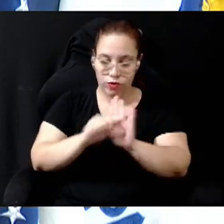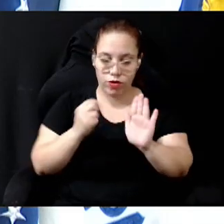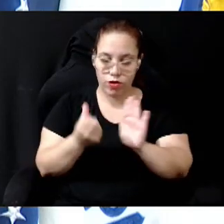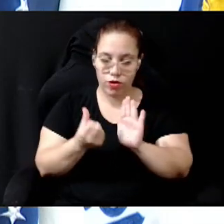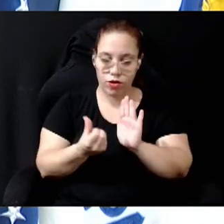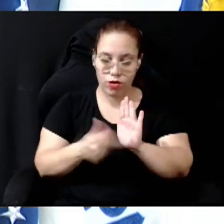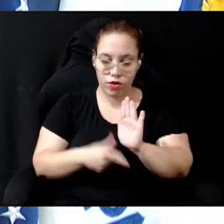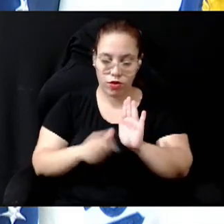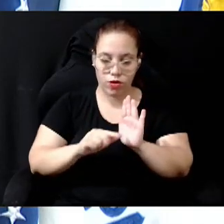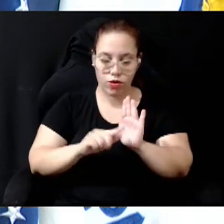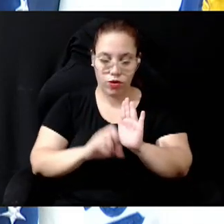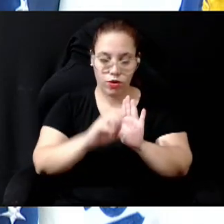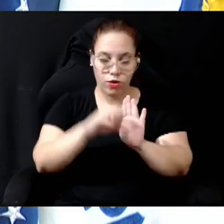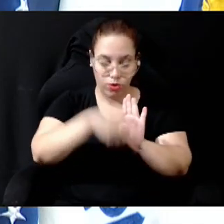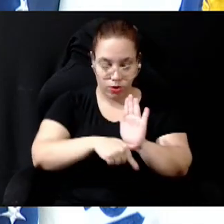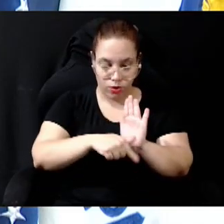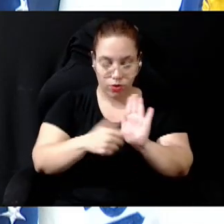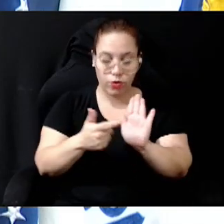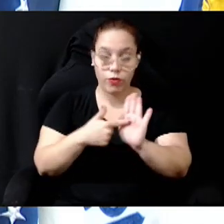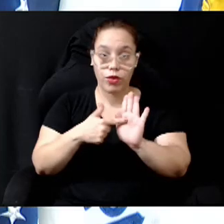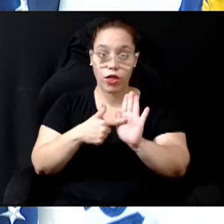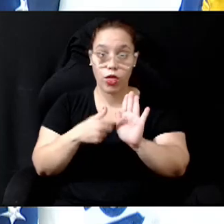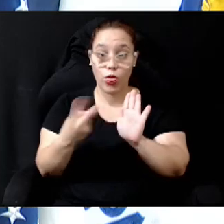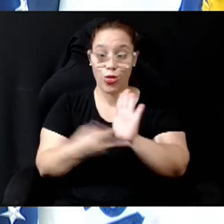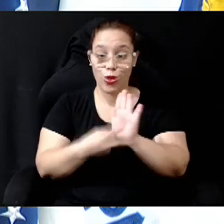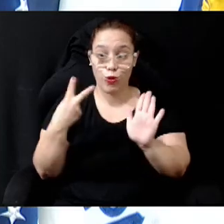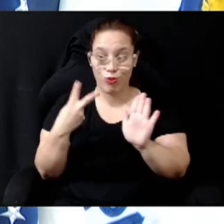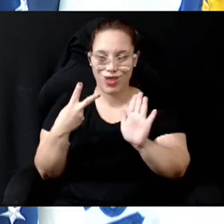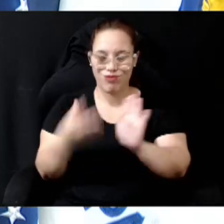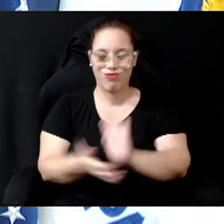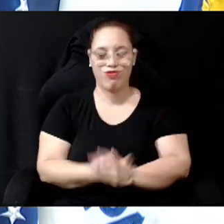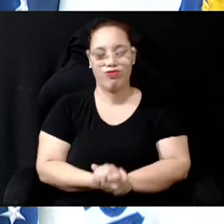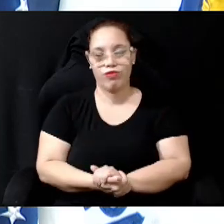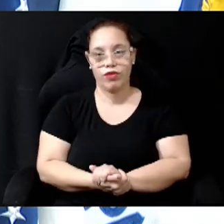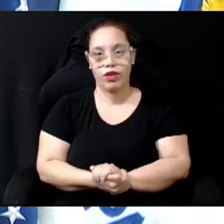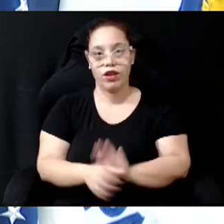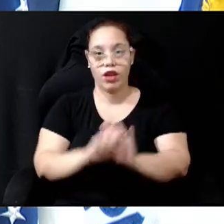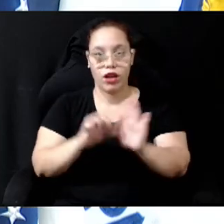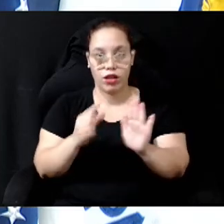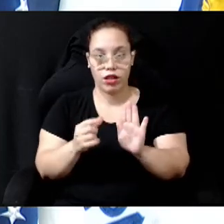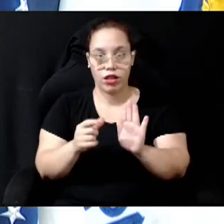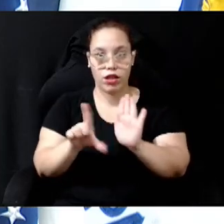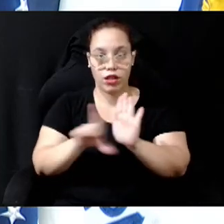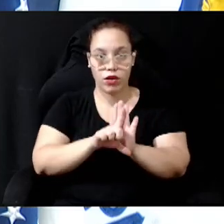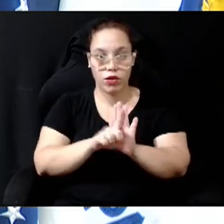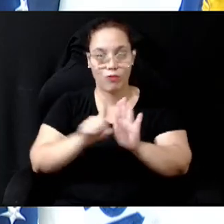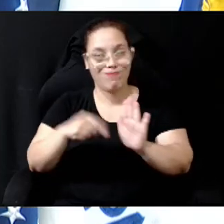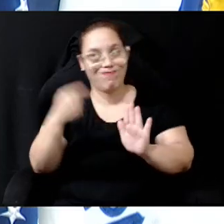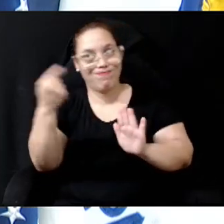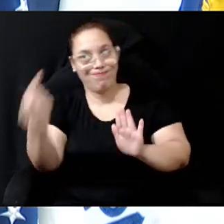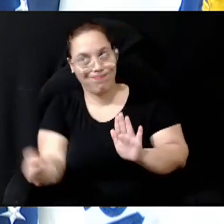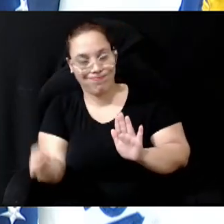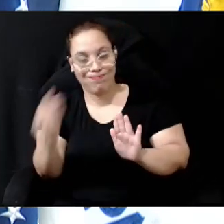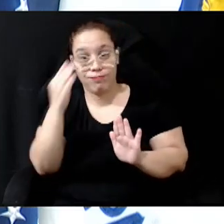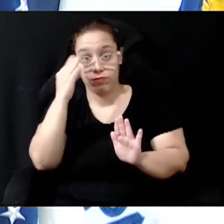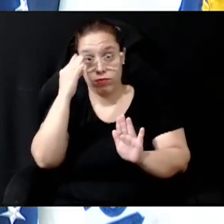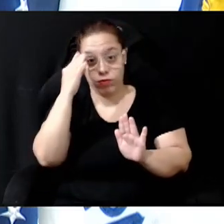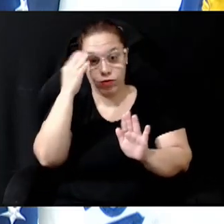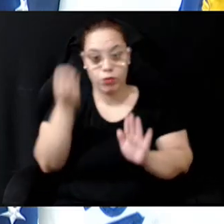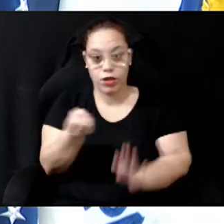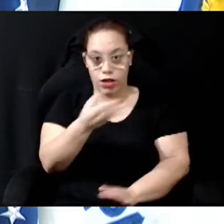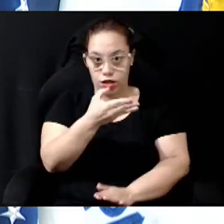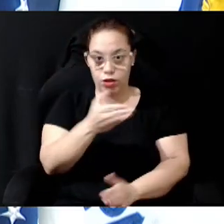que apresentam duplicidade em relação a artigos da lei posterior, mais atualizada, que é a